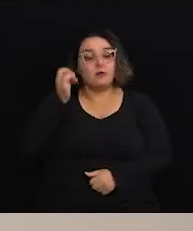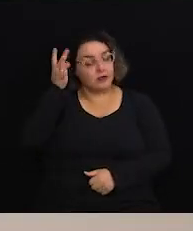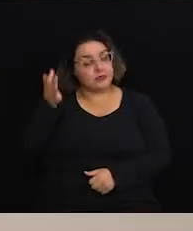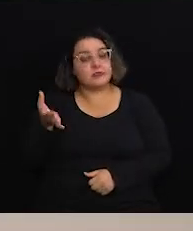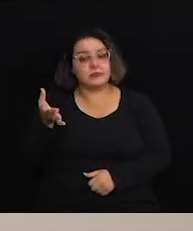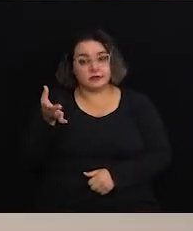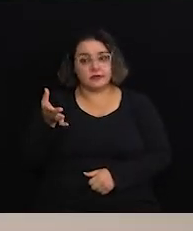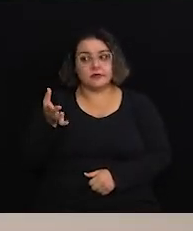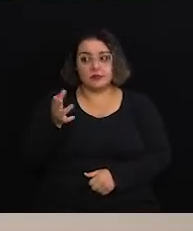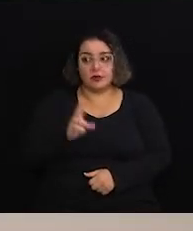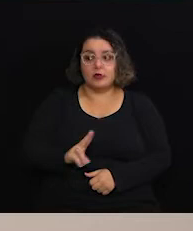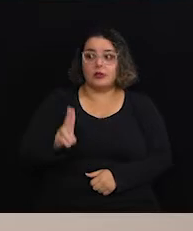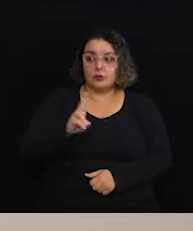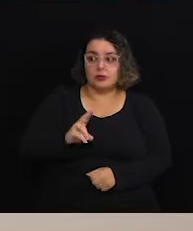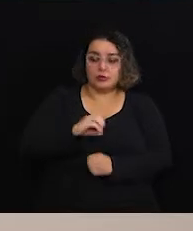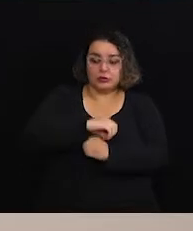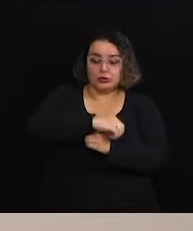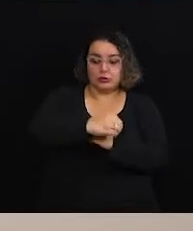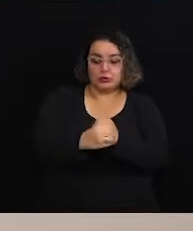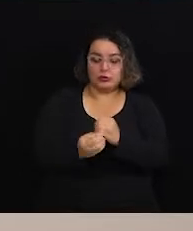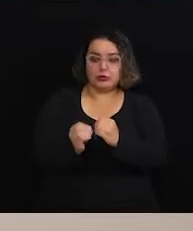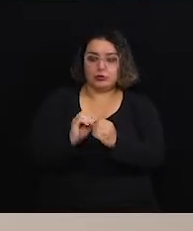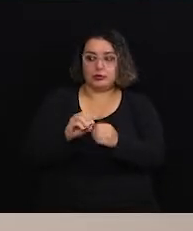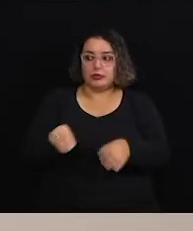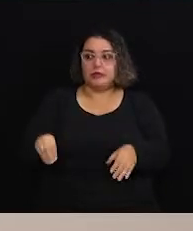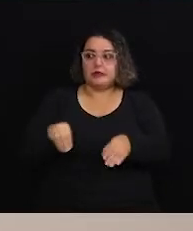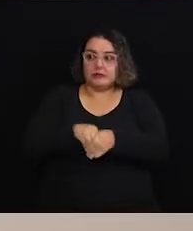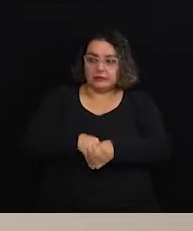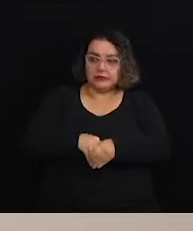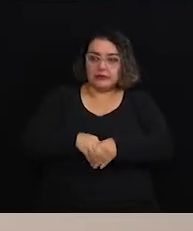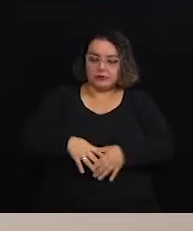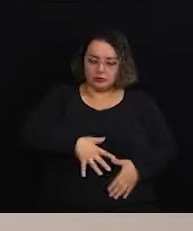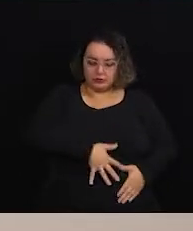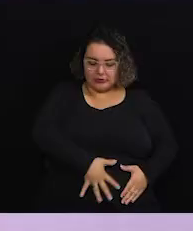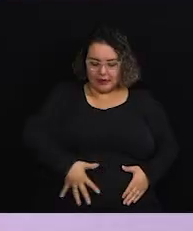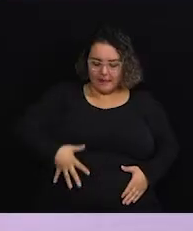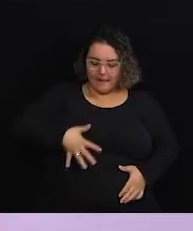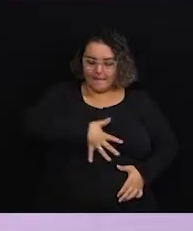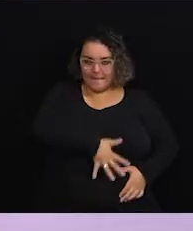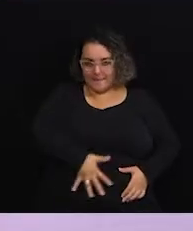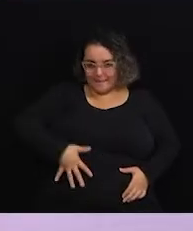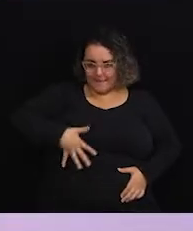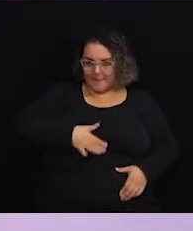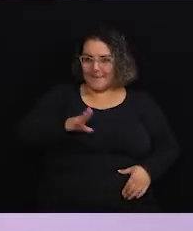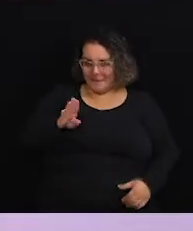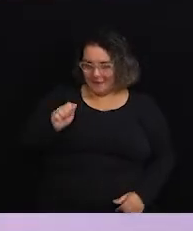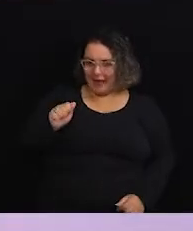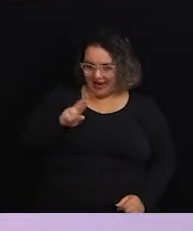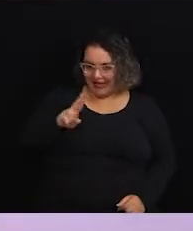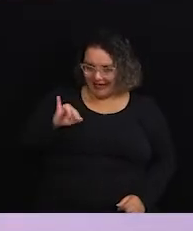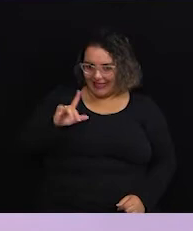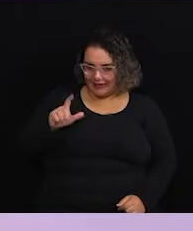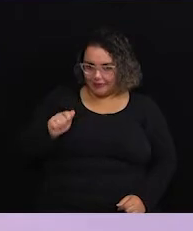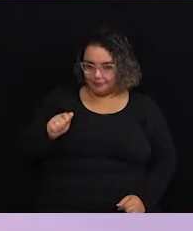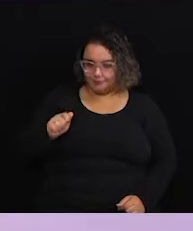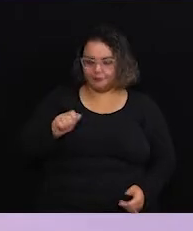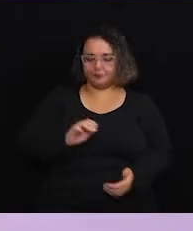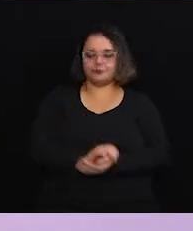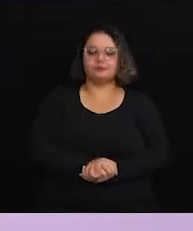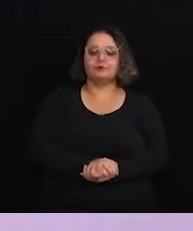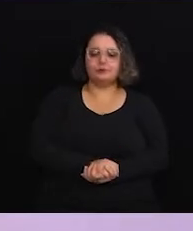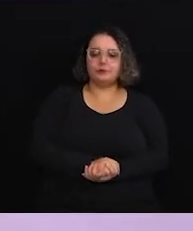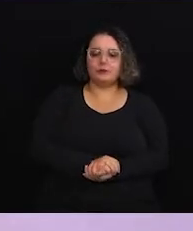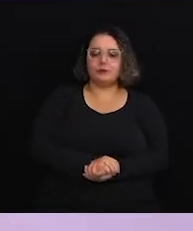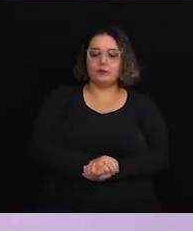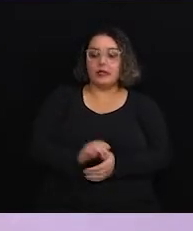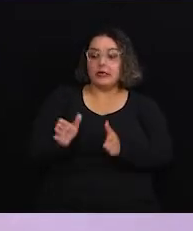né, a implantação dessas células, né, dentro da cavidade abdominal. Então, a mulher nessa faixa etária já precisa